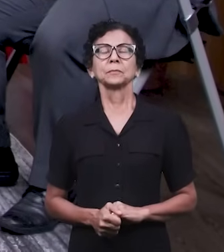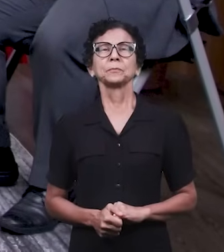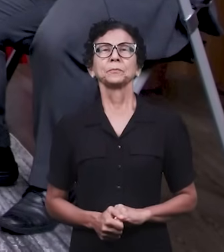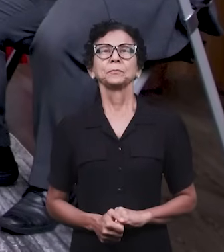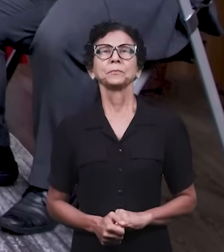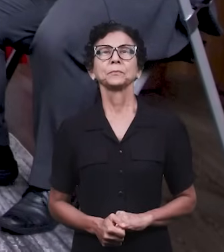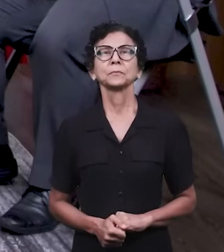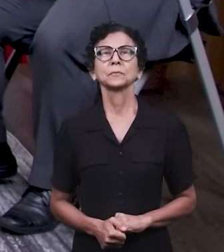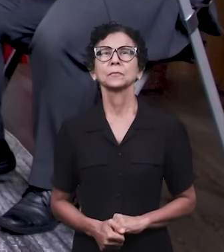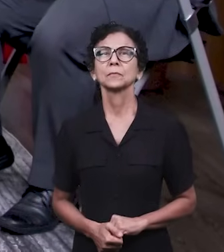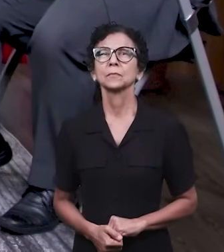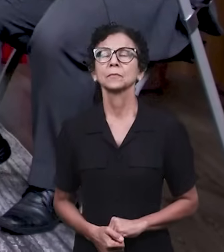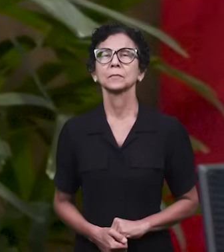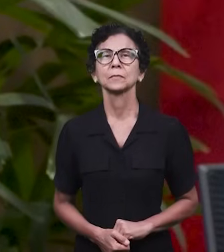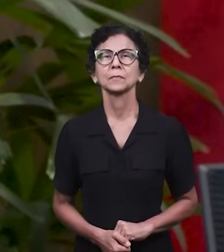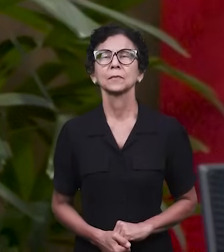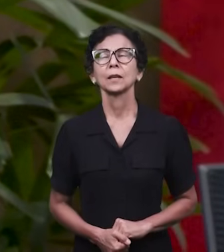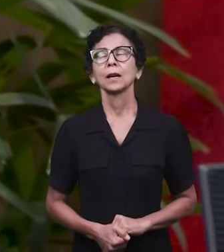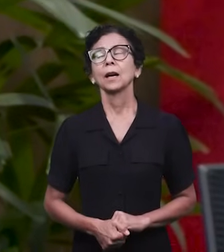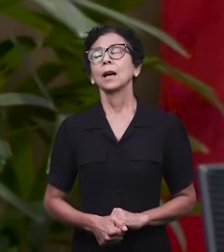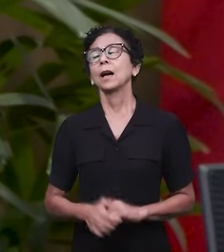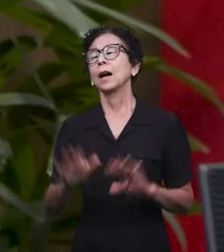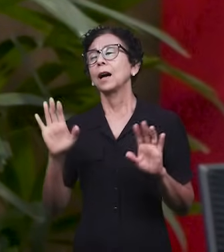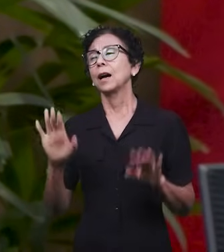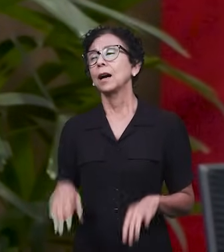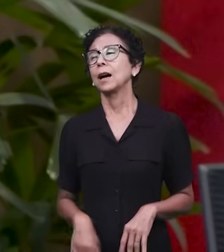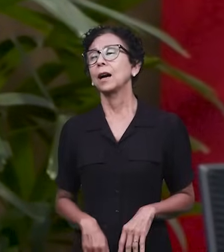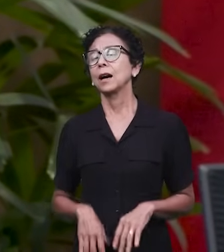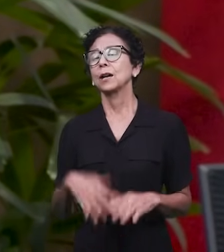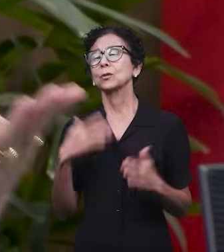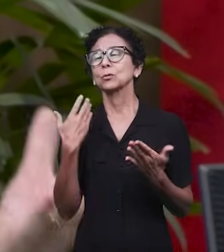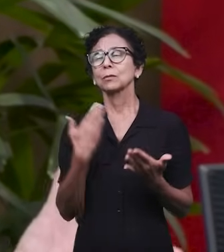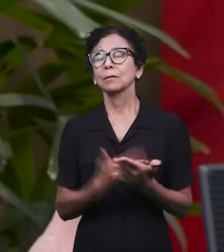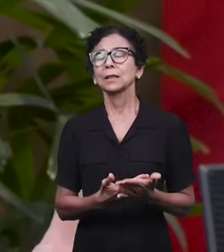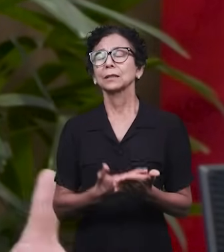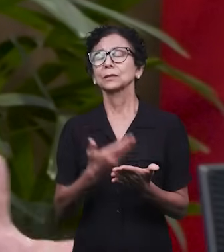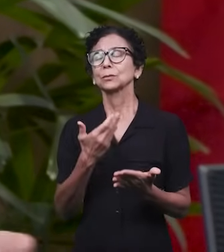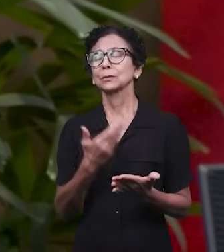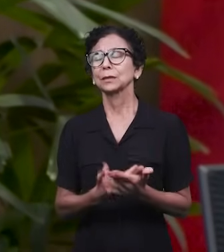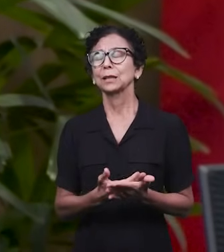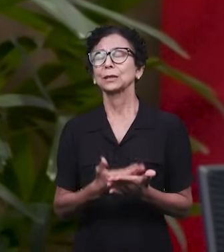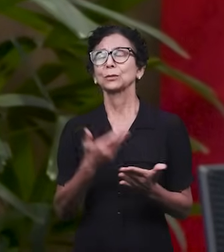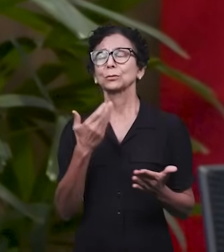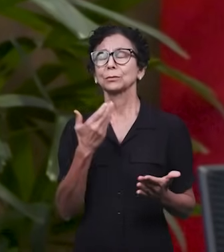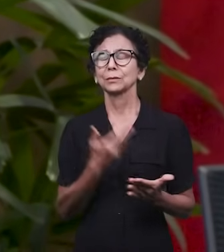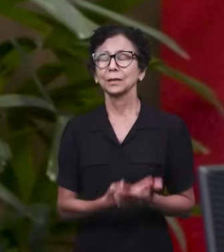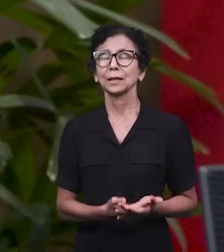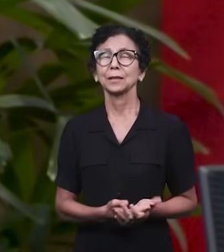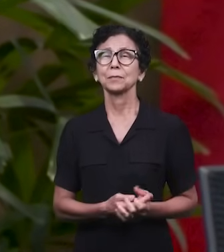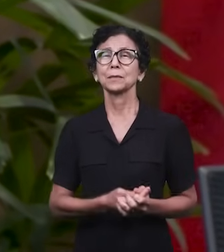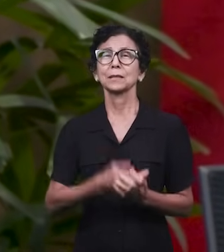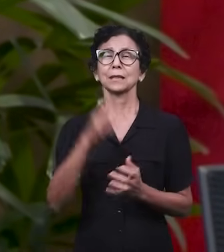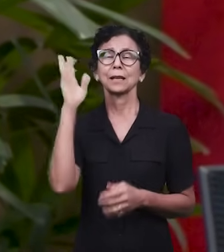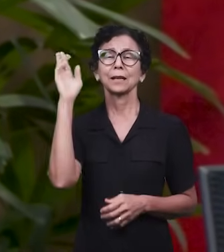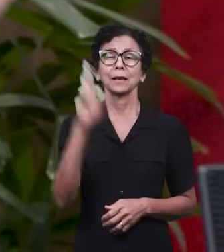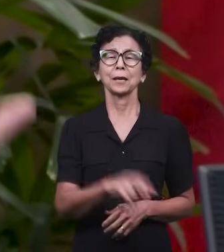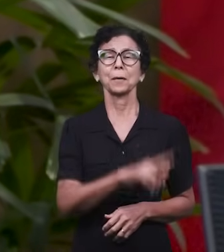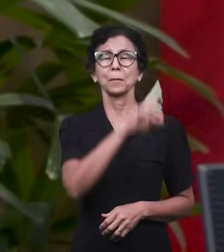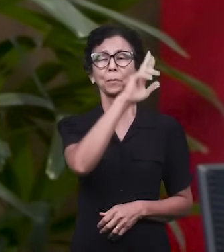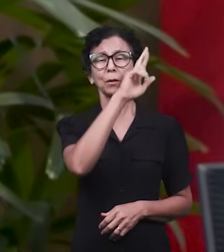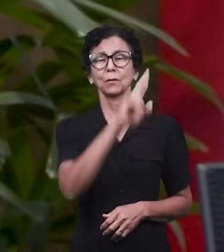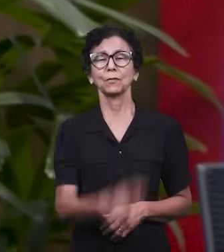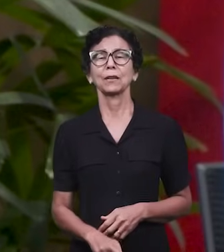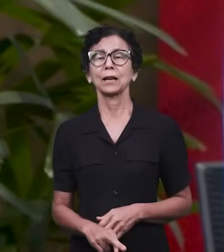questões, mas naquele ano não consegui aprovação. Vamos desistir, vamos trocar de área, o adolescente